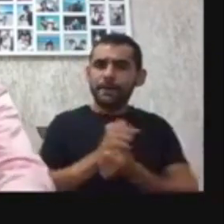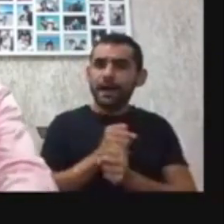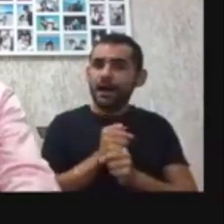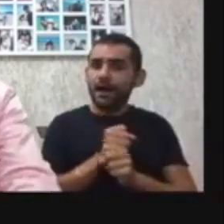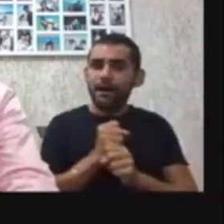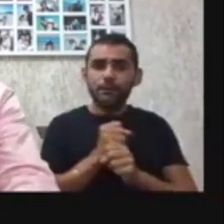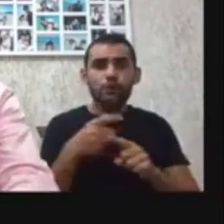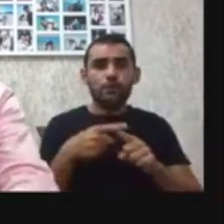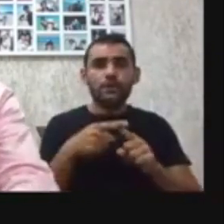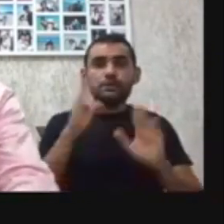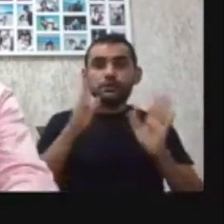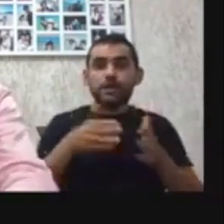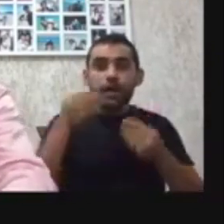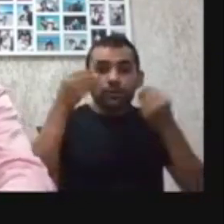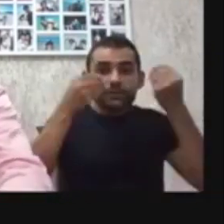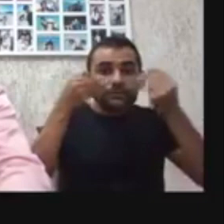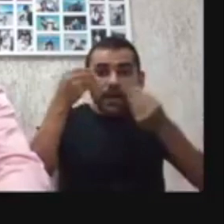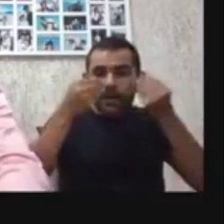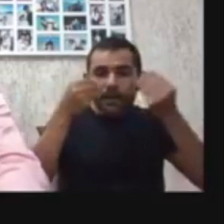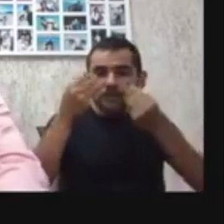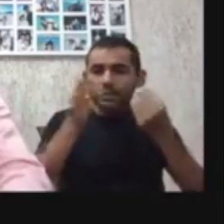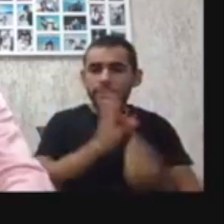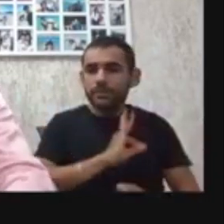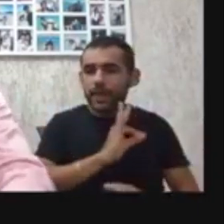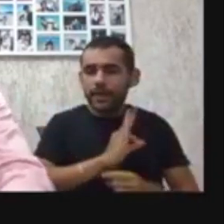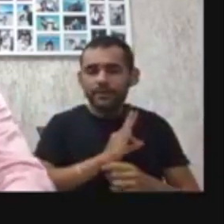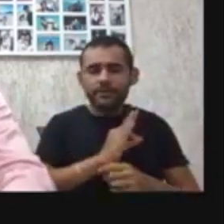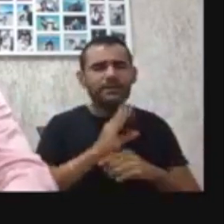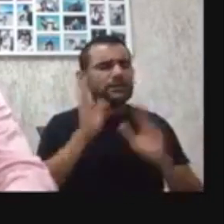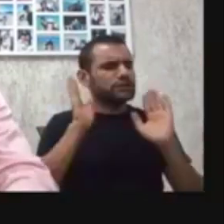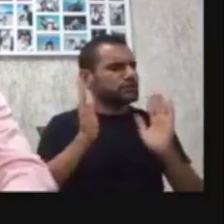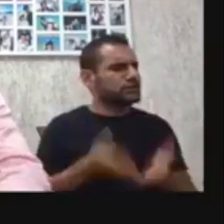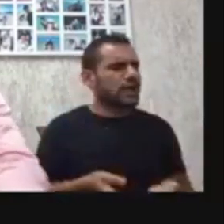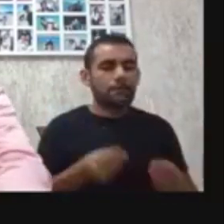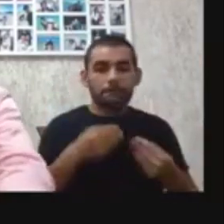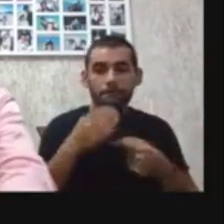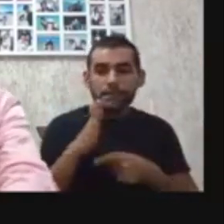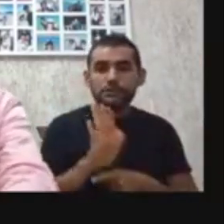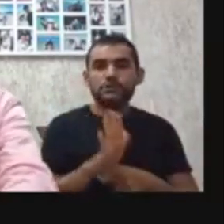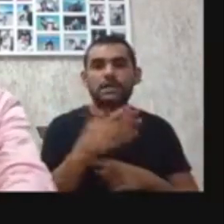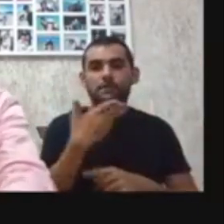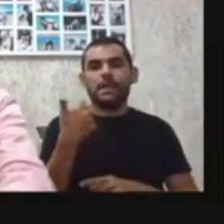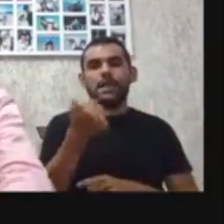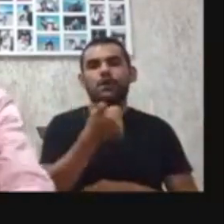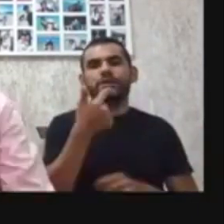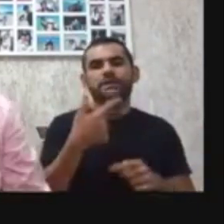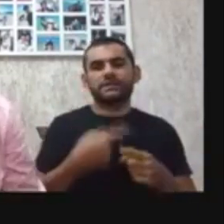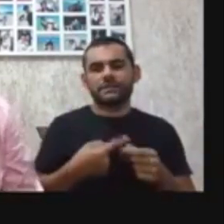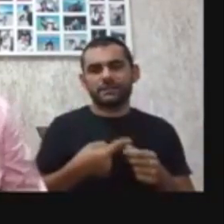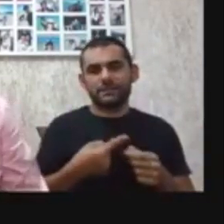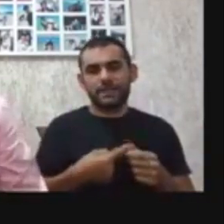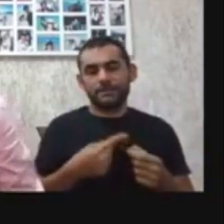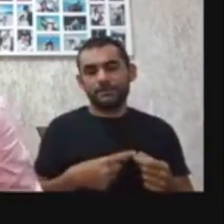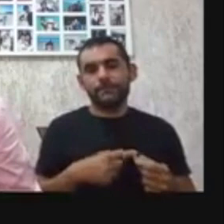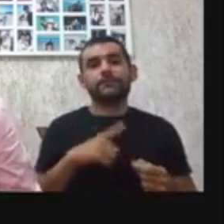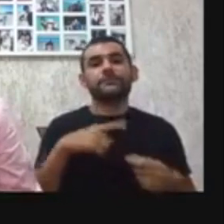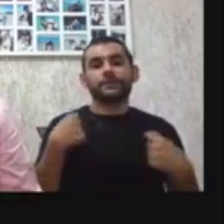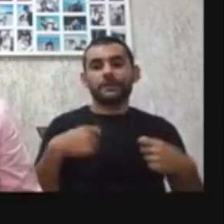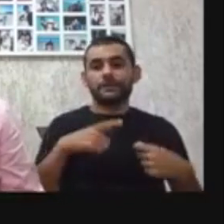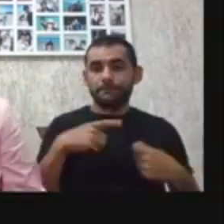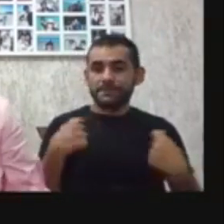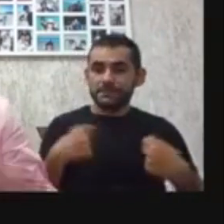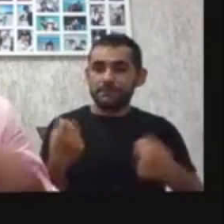anos, porque eles têm os conhecimentos técnicos necessários para estar contribuindo com a melhoria da nossa cidade. Nós temos que valorizar